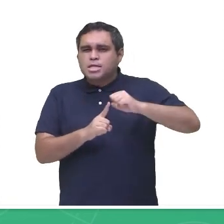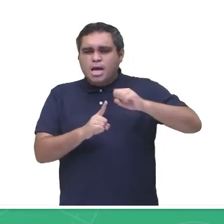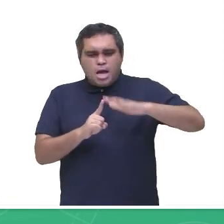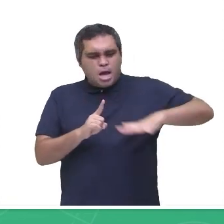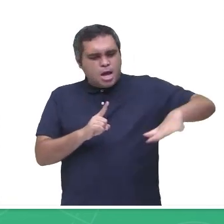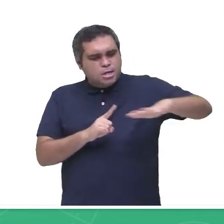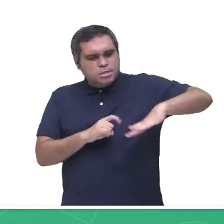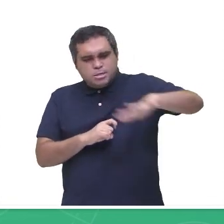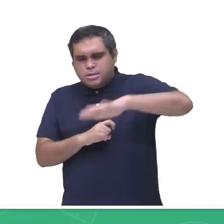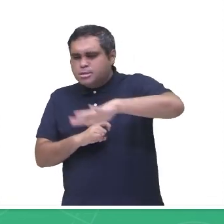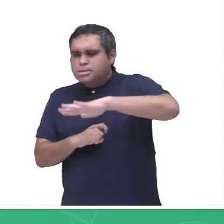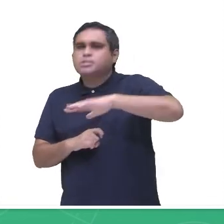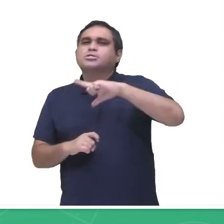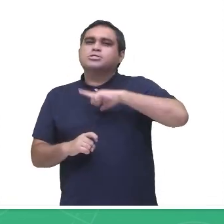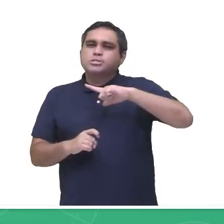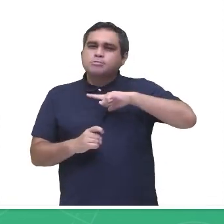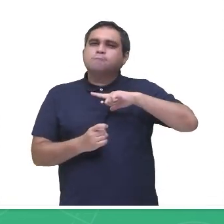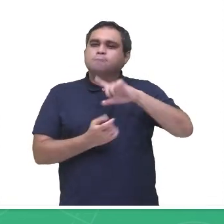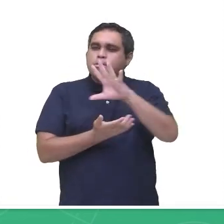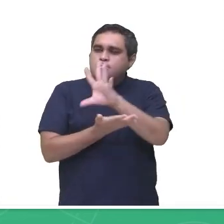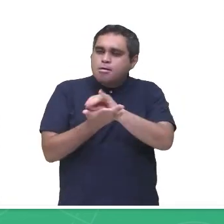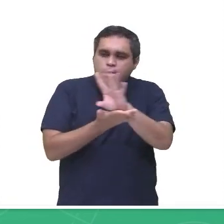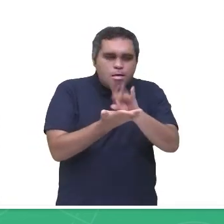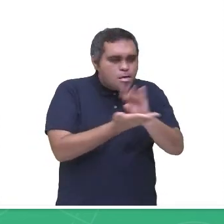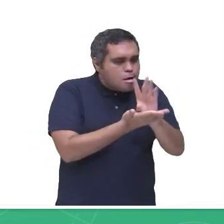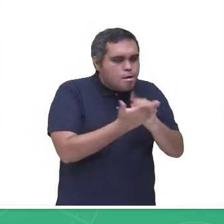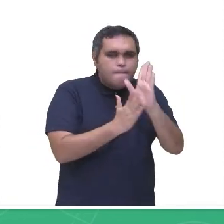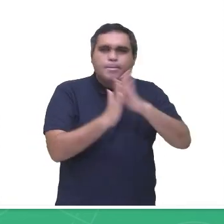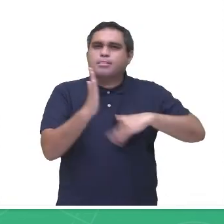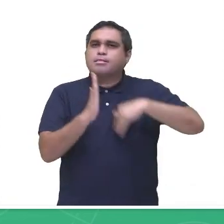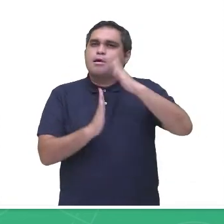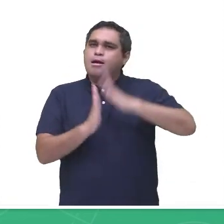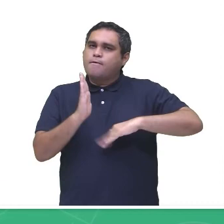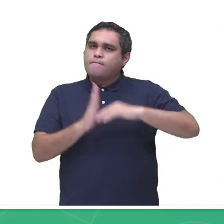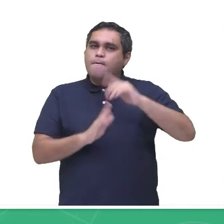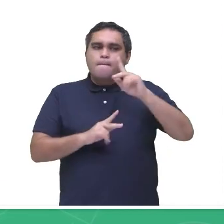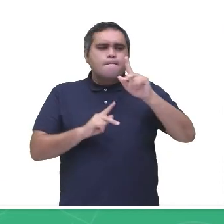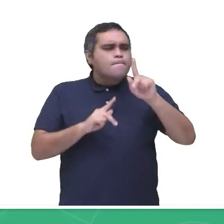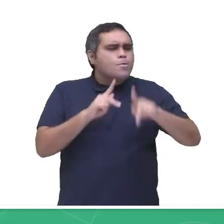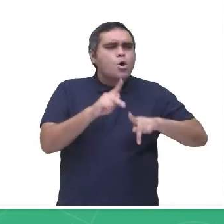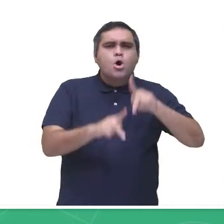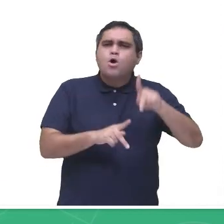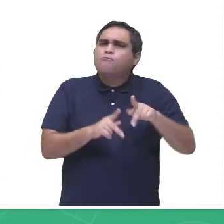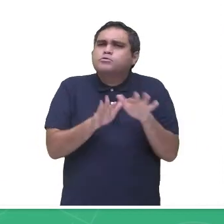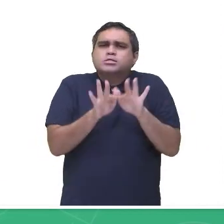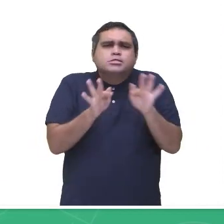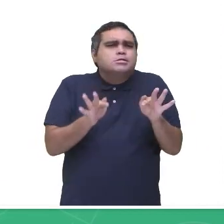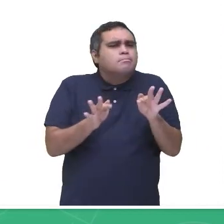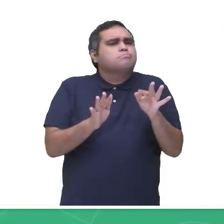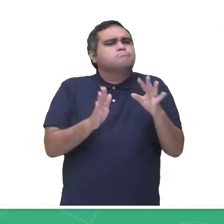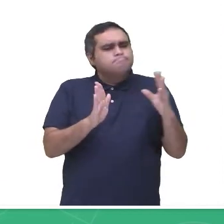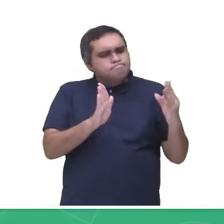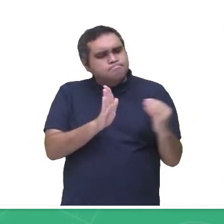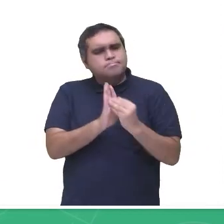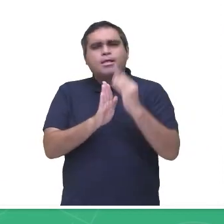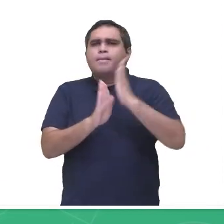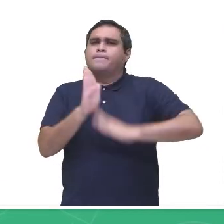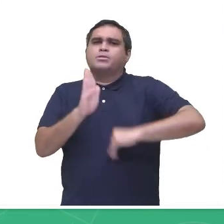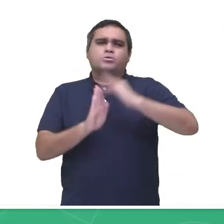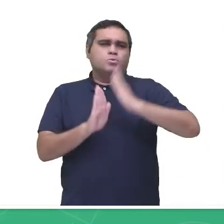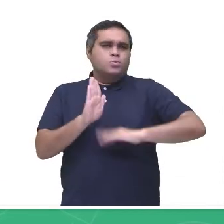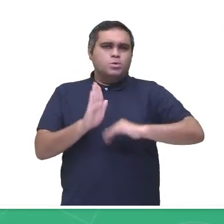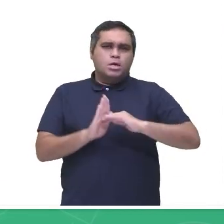aula, a apresentação da pessoa comum, que faz parte do dia a dia do artista, vão estar representados, não mais